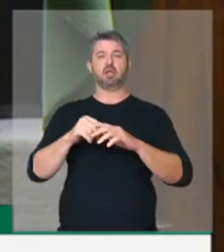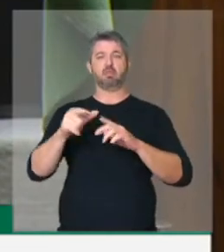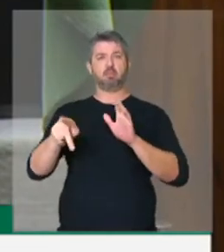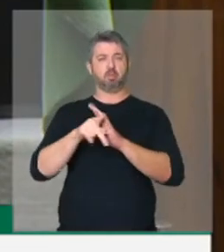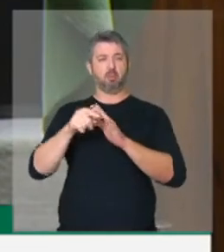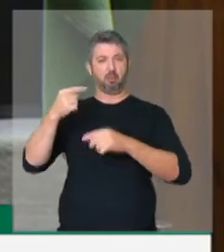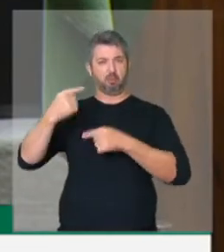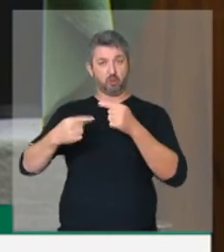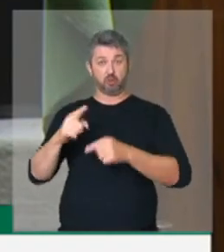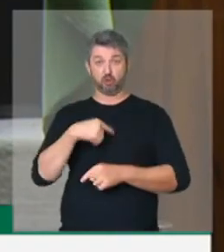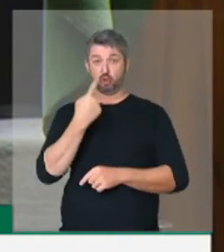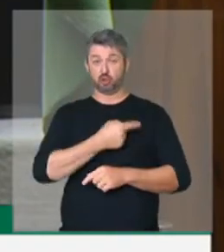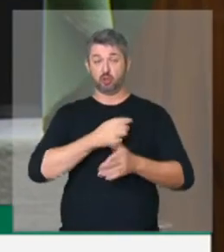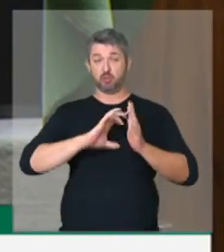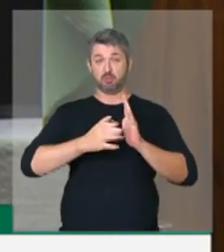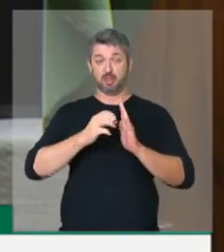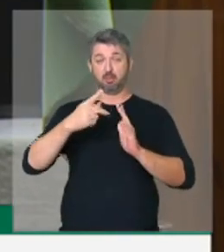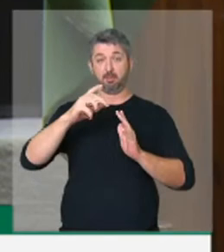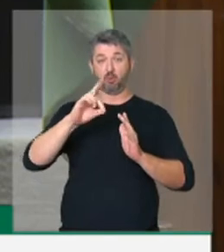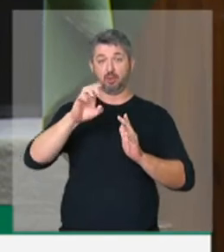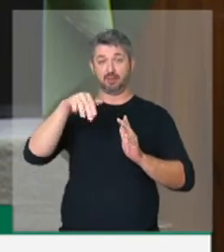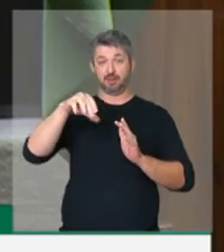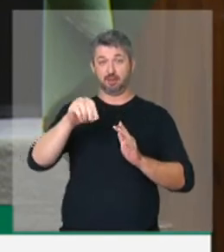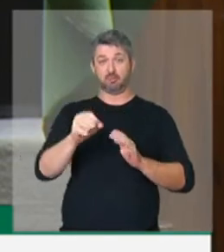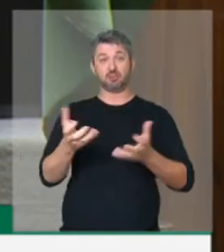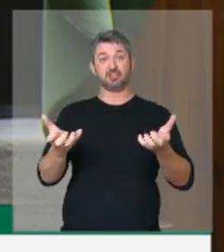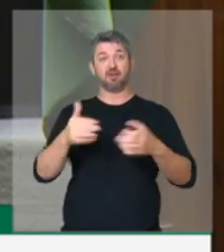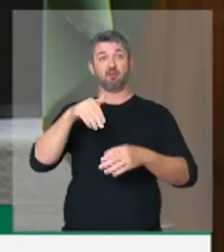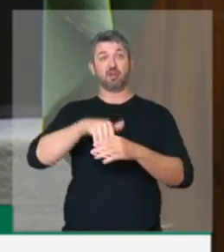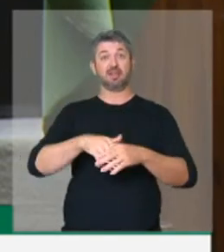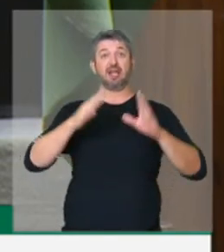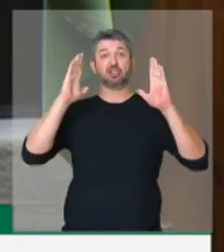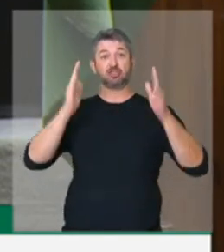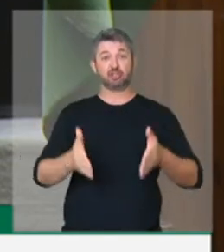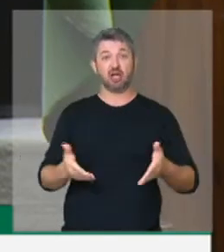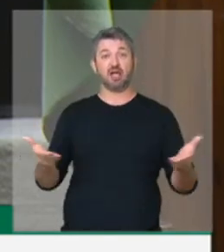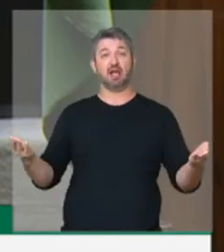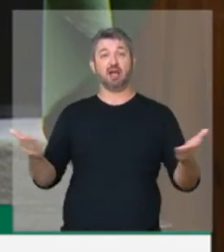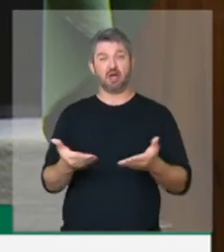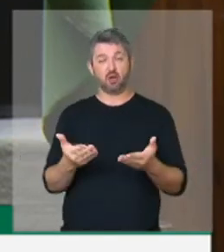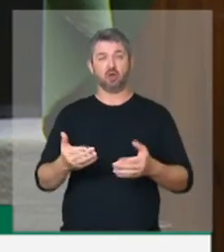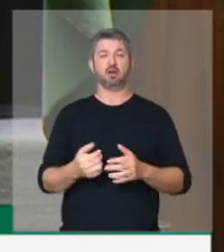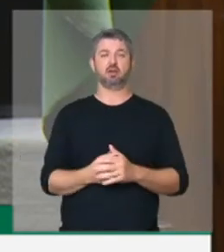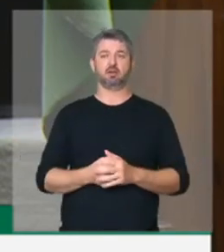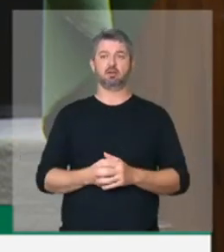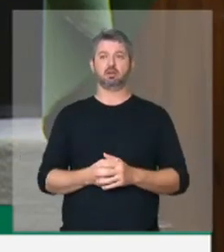do Podemos queremos votar já. Prisão em segundo